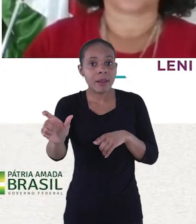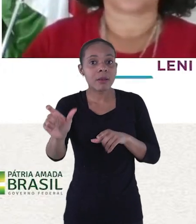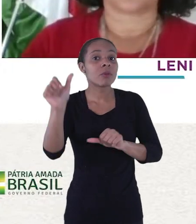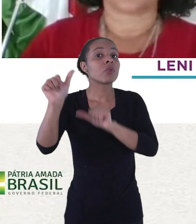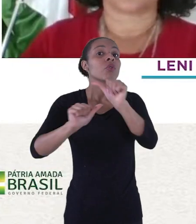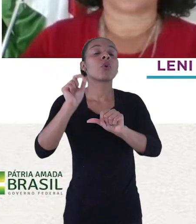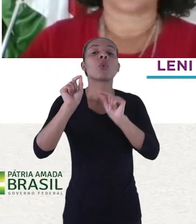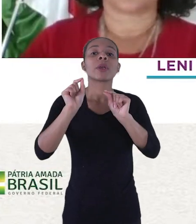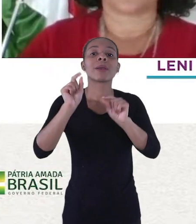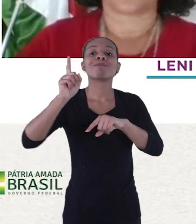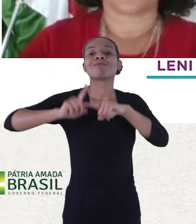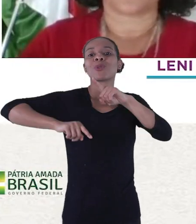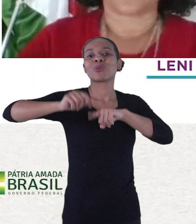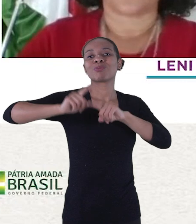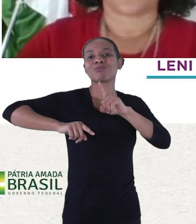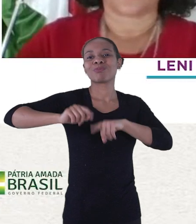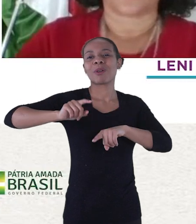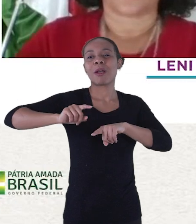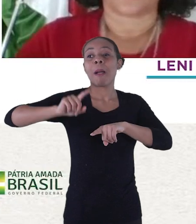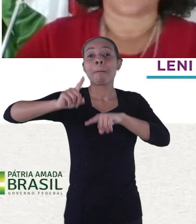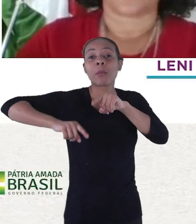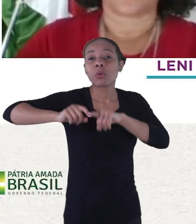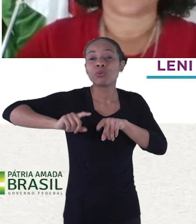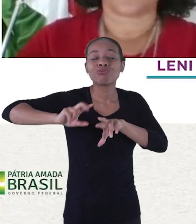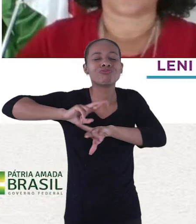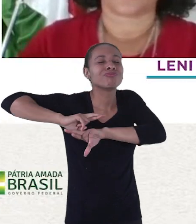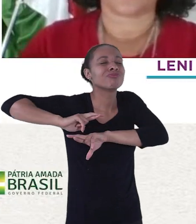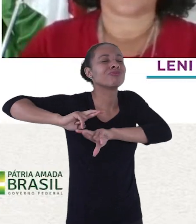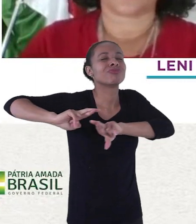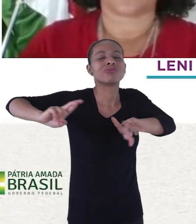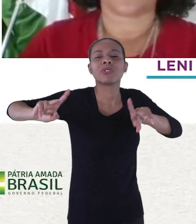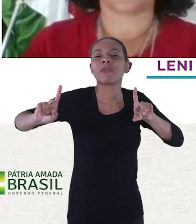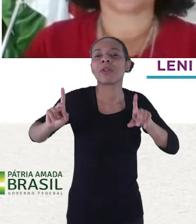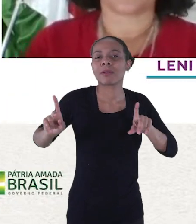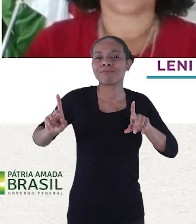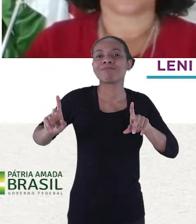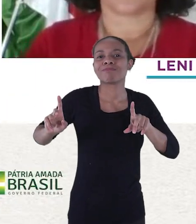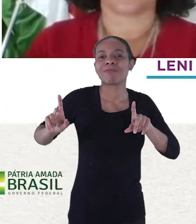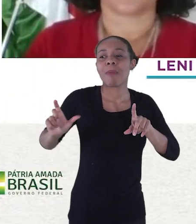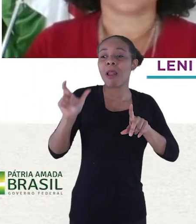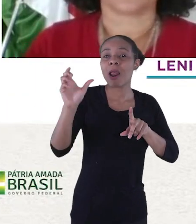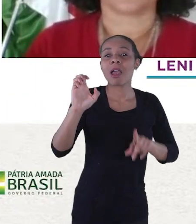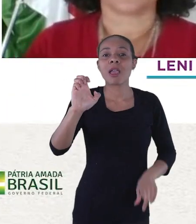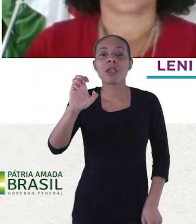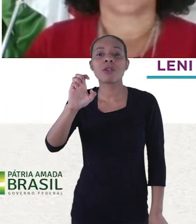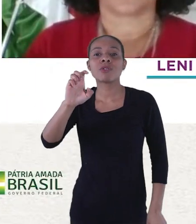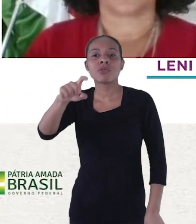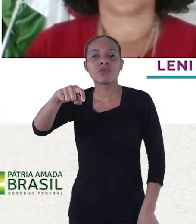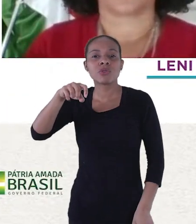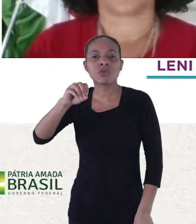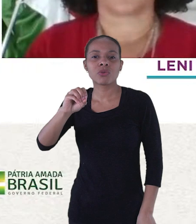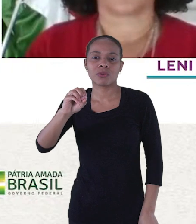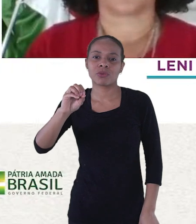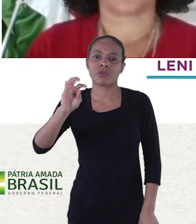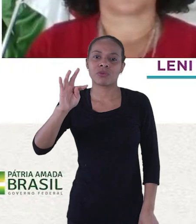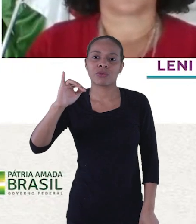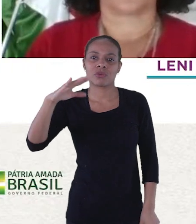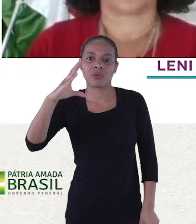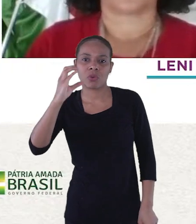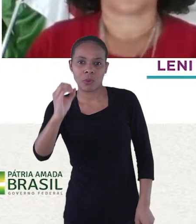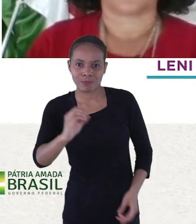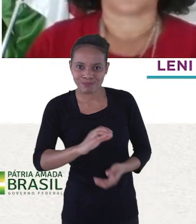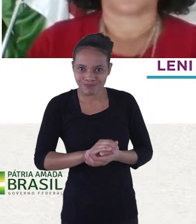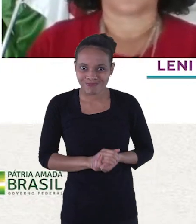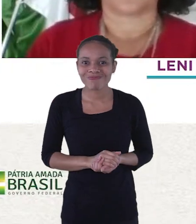E, às vezes, um produto exótico, de mais disposição da Carolina. Depois, o seguinte, a